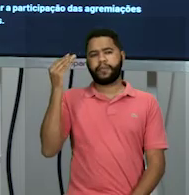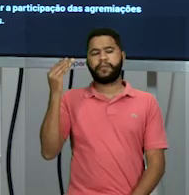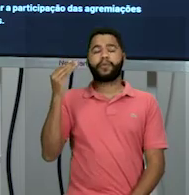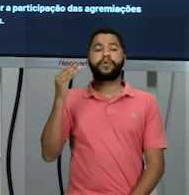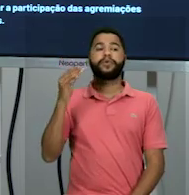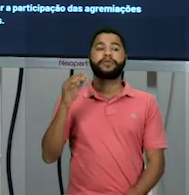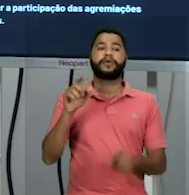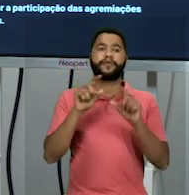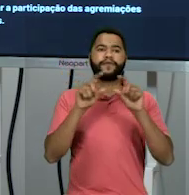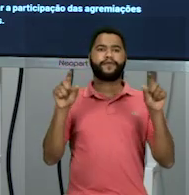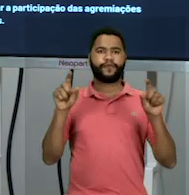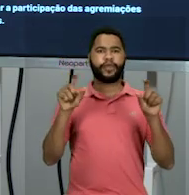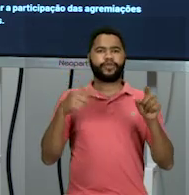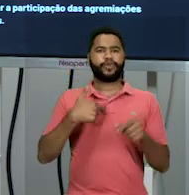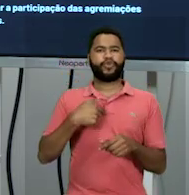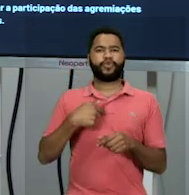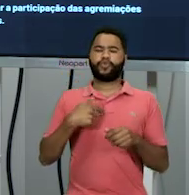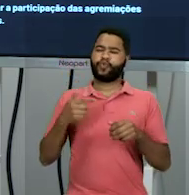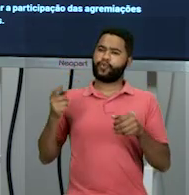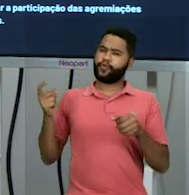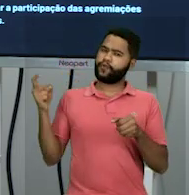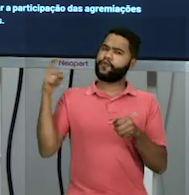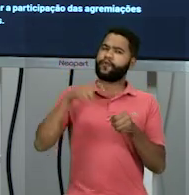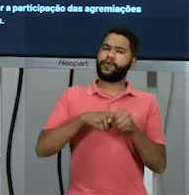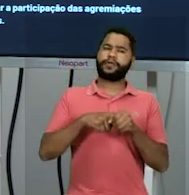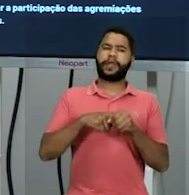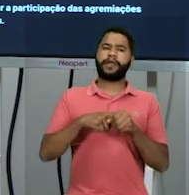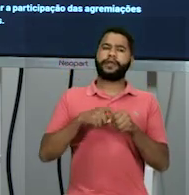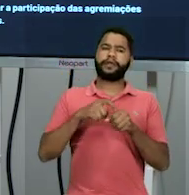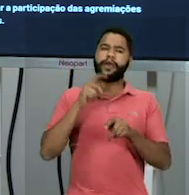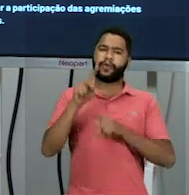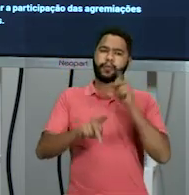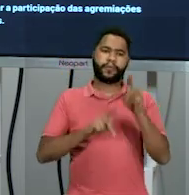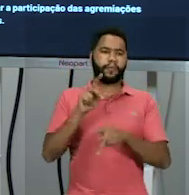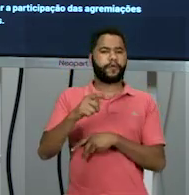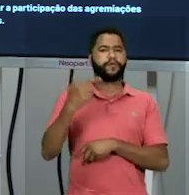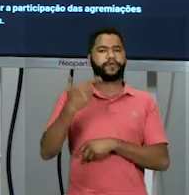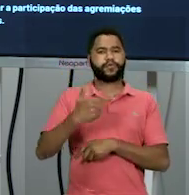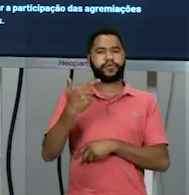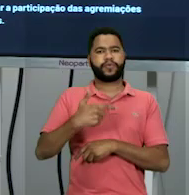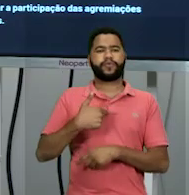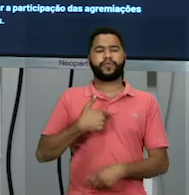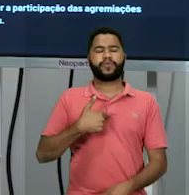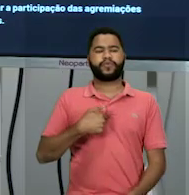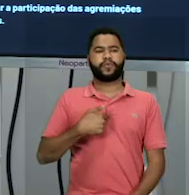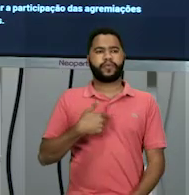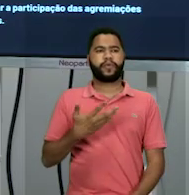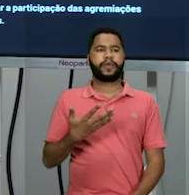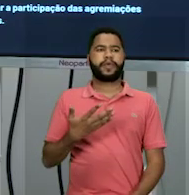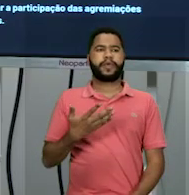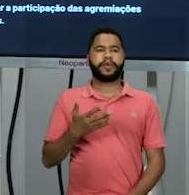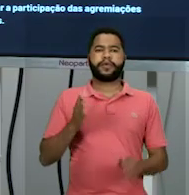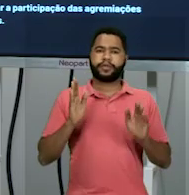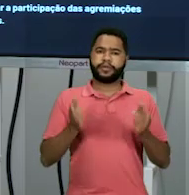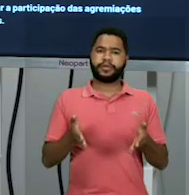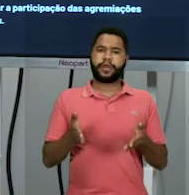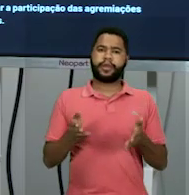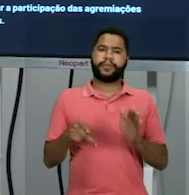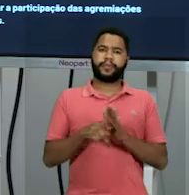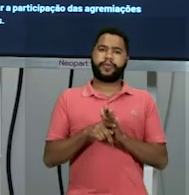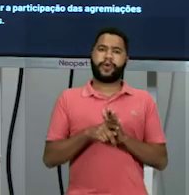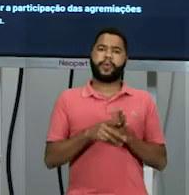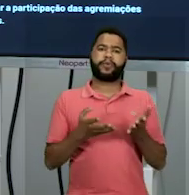Getúlio voltaria aos braços do povo, né, e aí no segundo governo Vargas, quando a gente está já dentro da